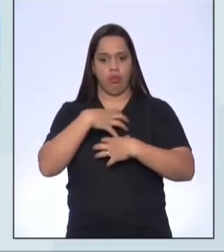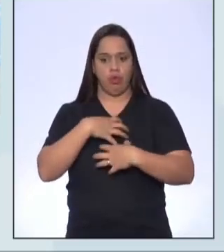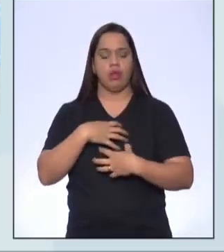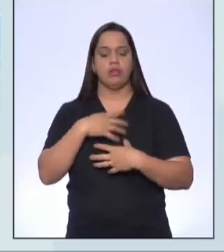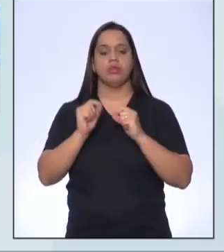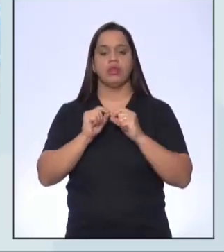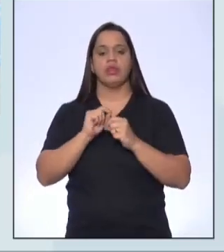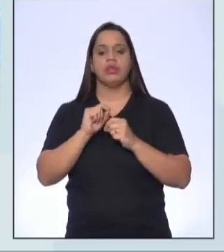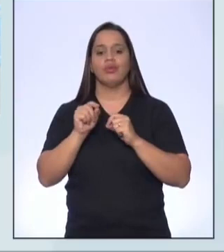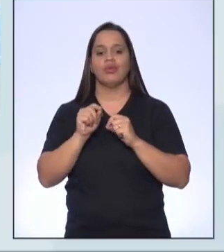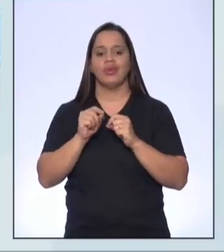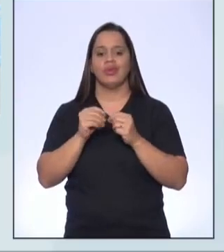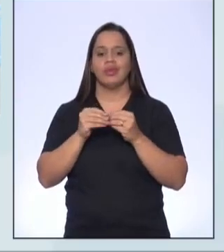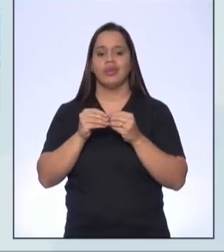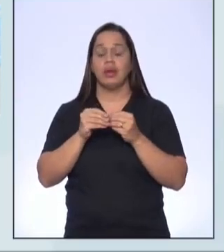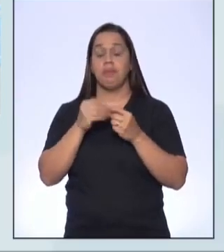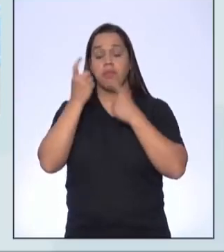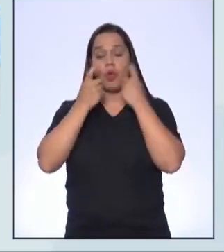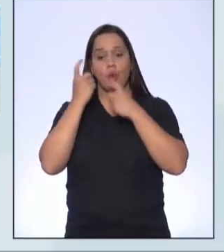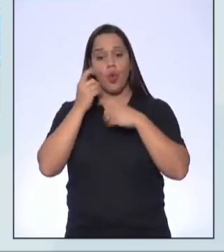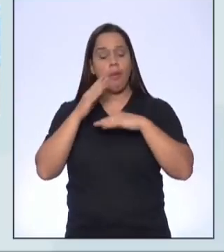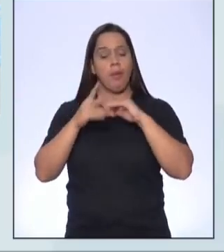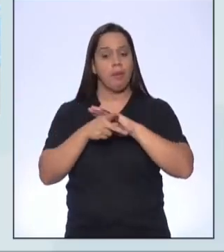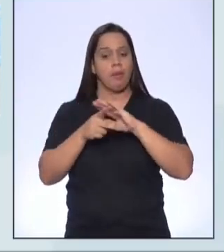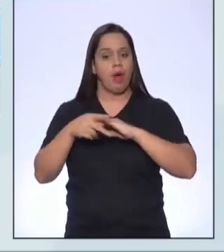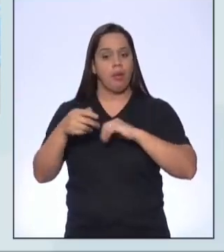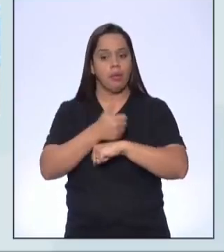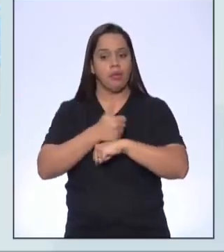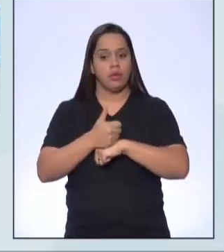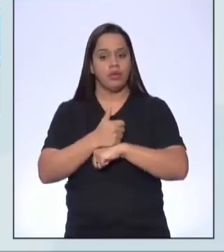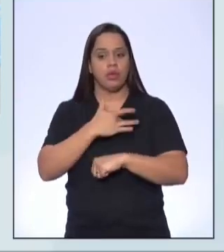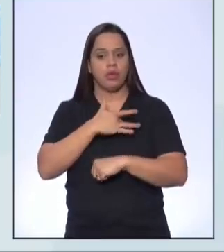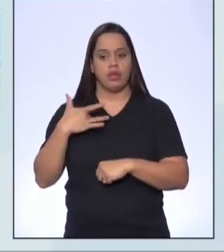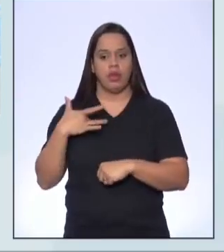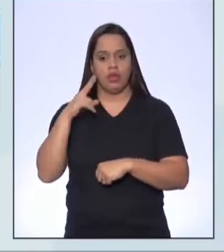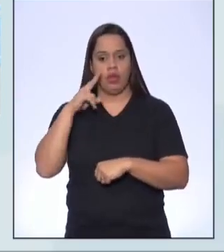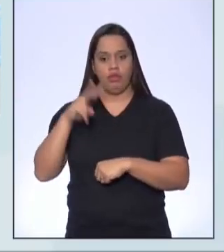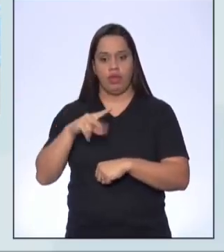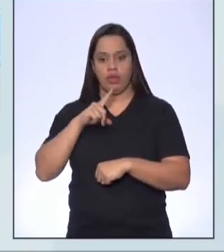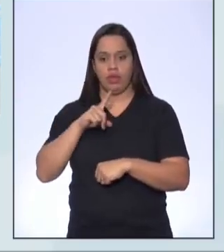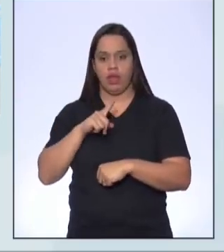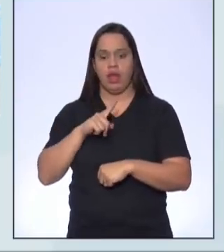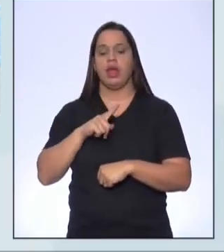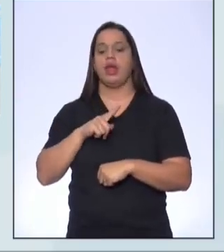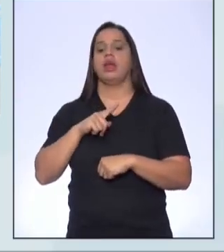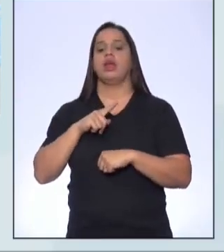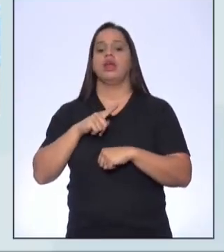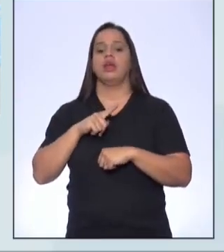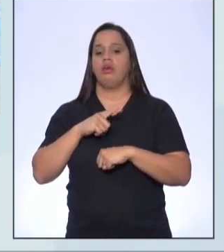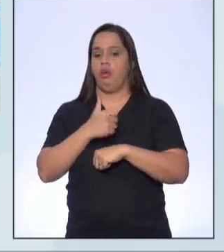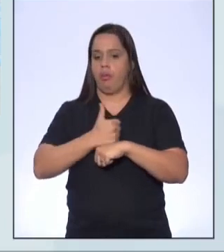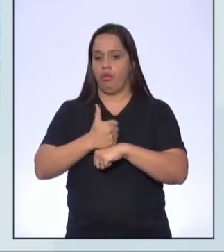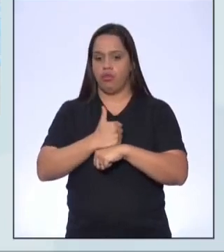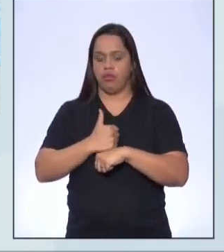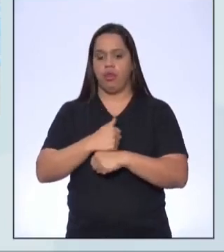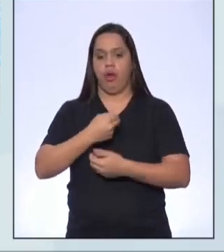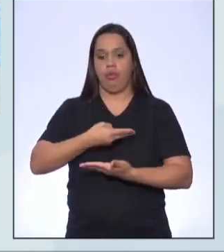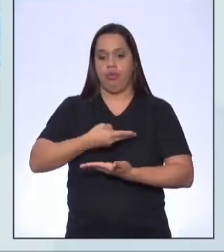imagem? Na imagem nós temos uma mão, né, um profissional